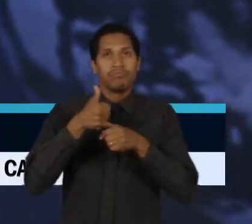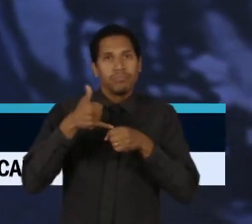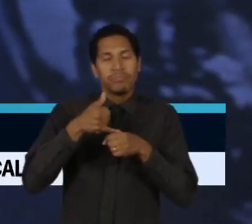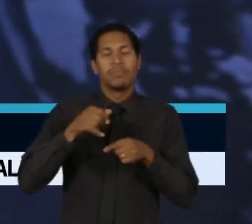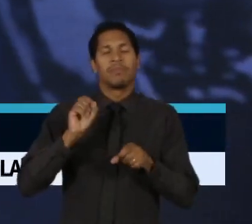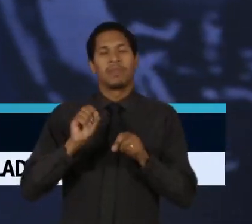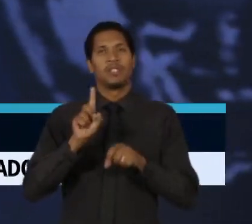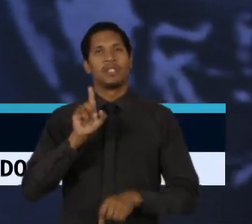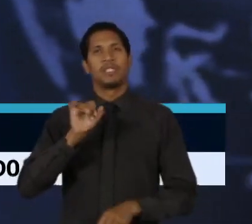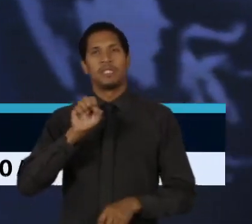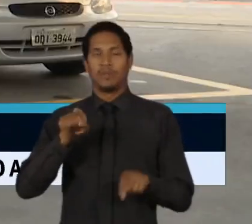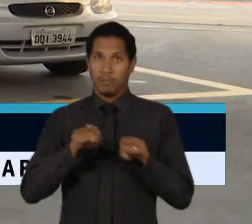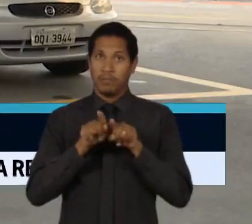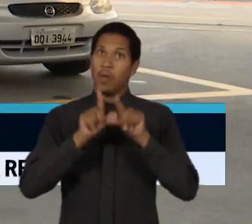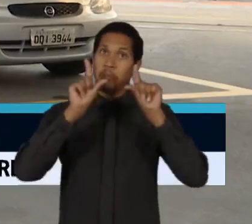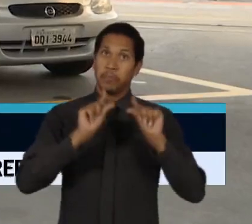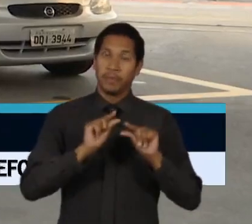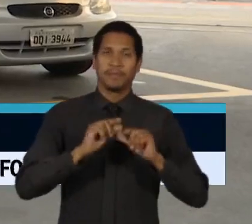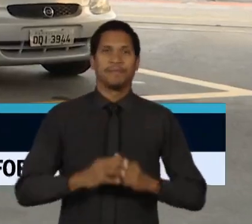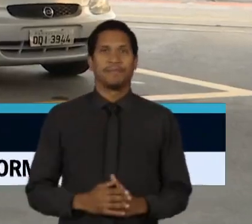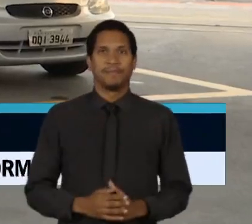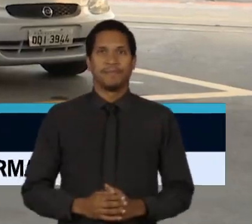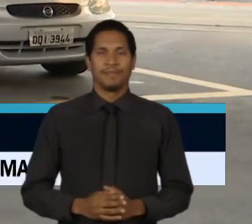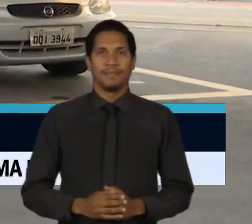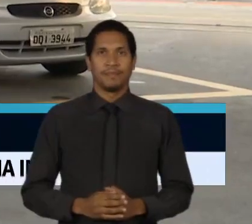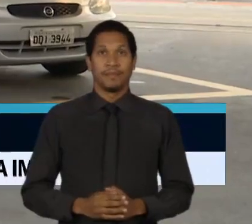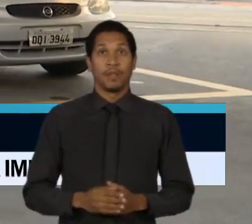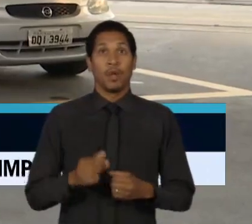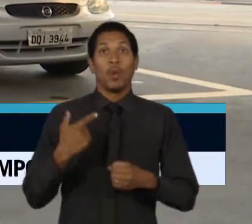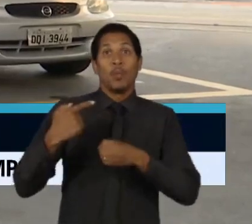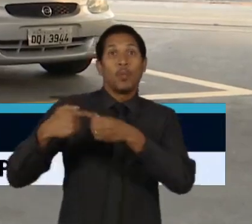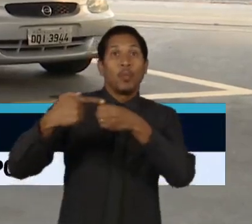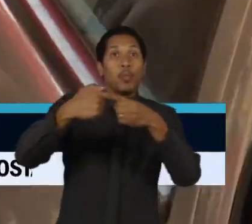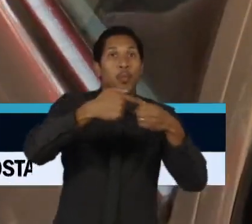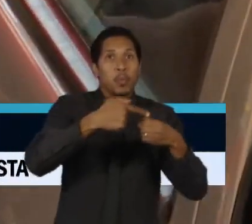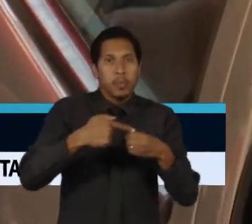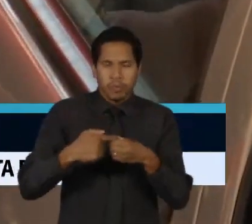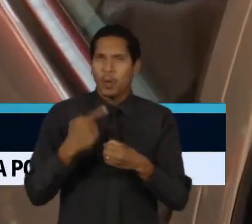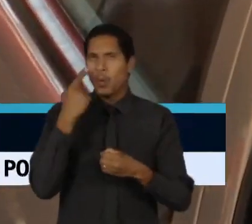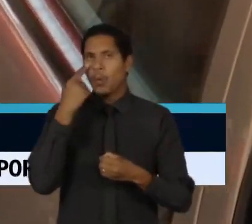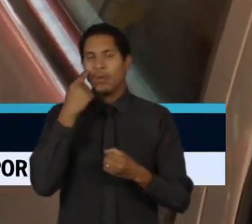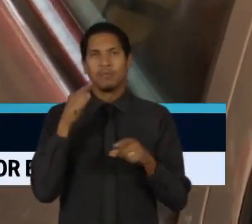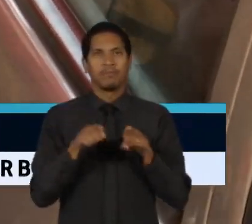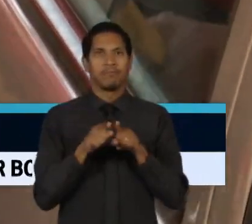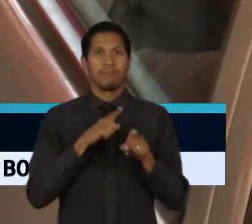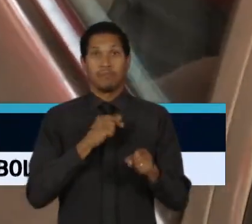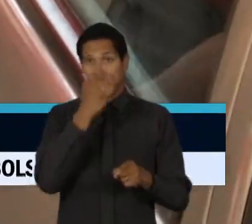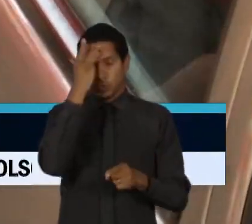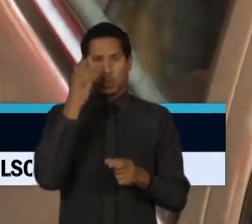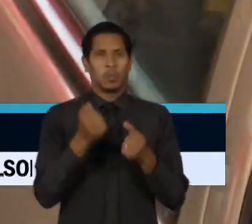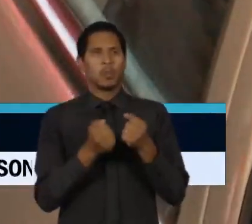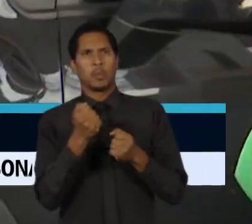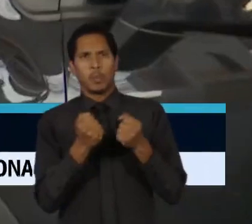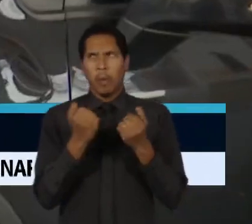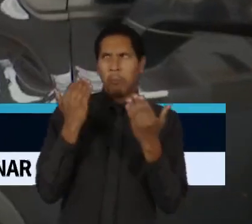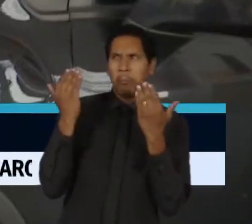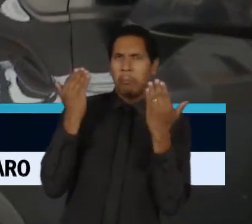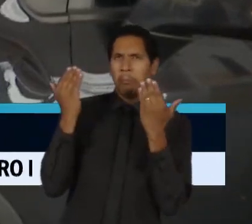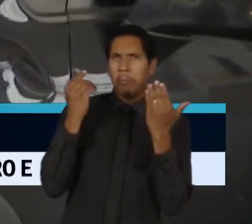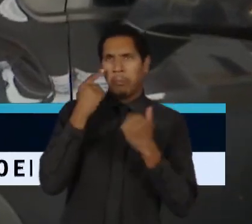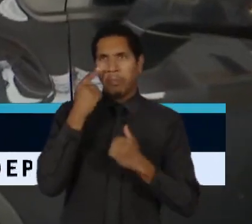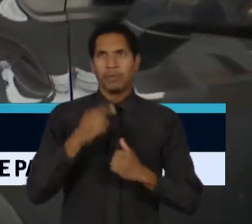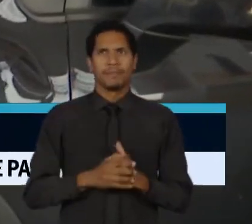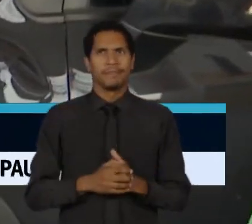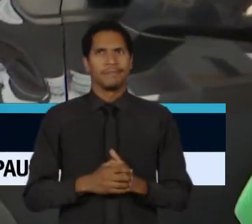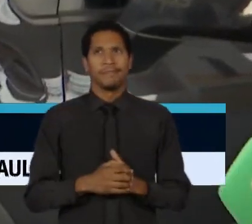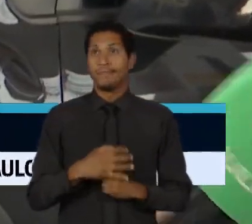Agência Nacional do Petróleo. Nos postos, pelo menos por enquanto, os motoristas ainda estão meio ressabiados. Você já sentiu